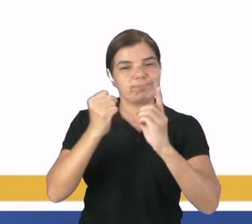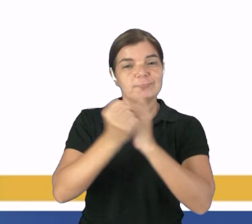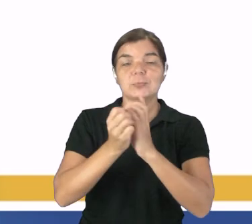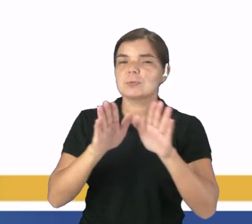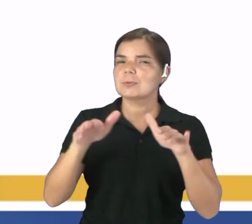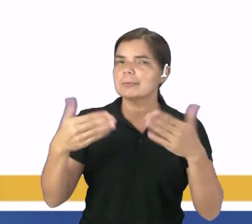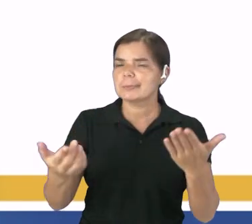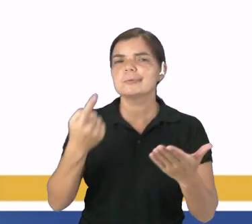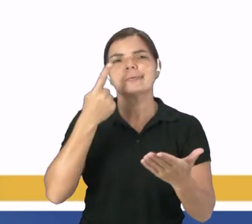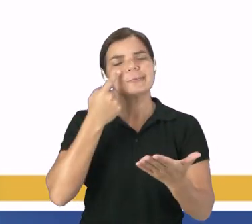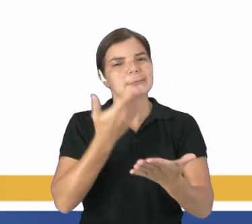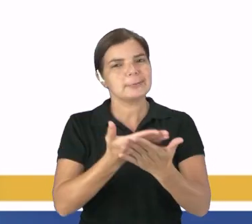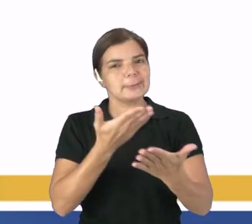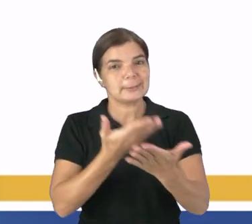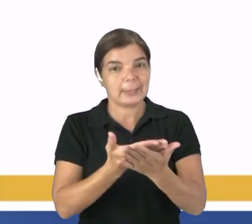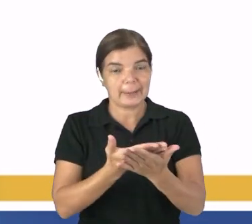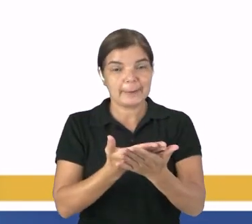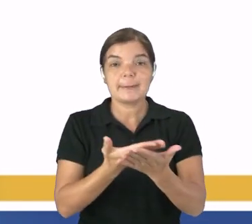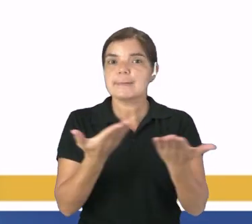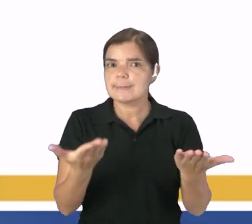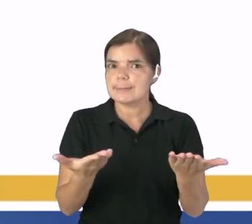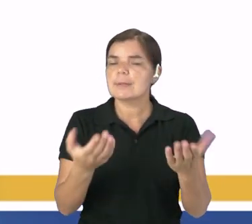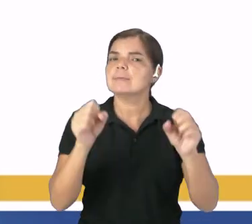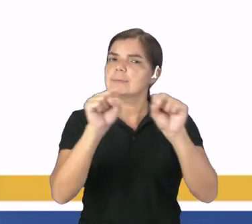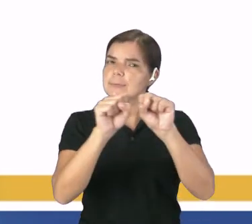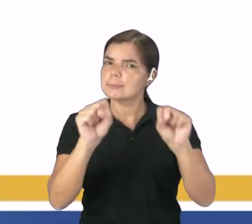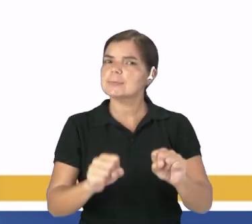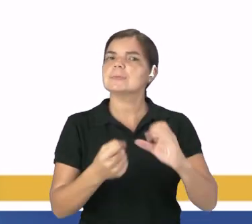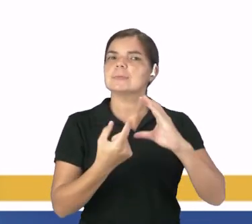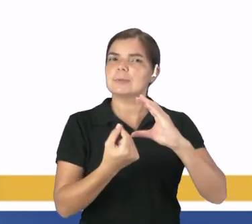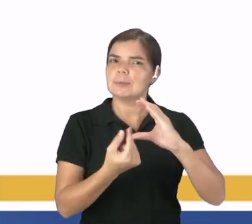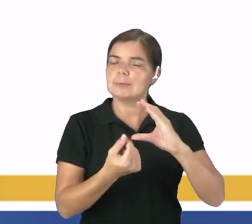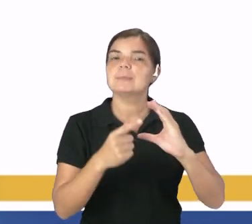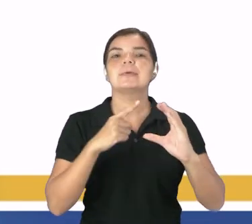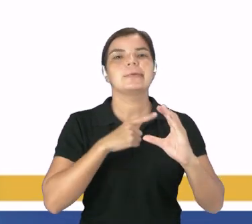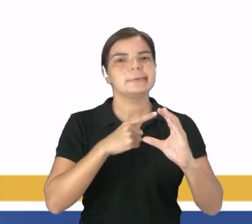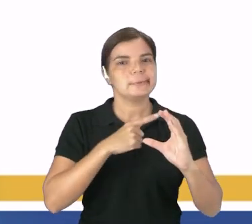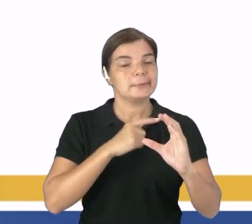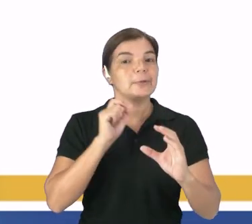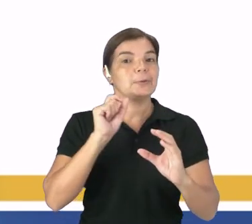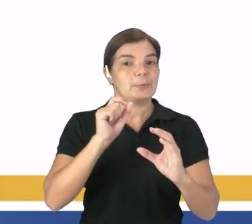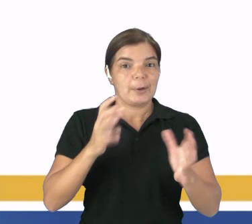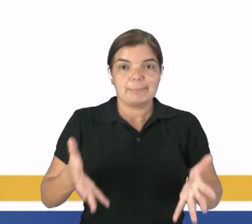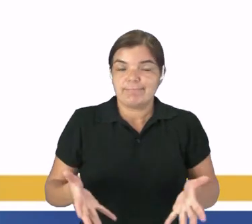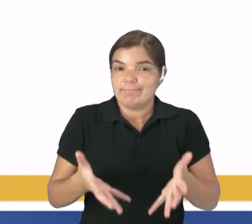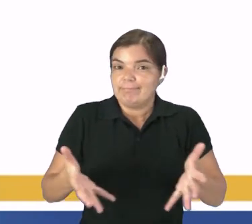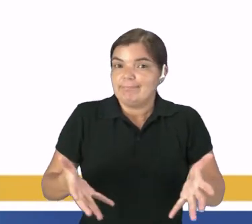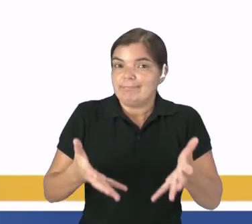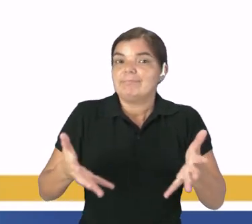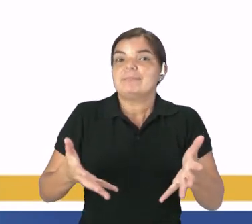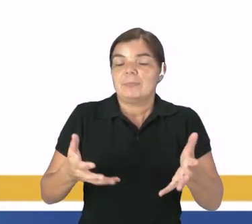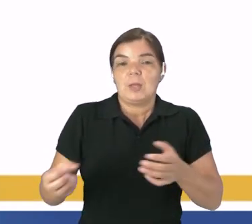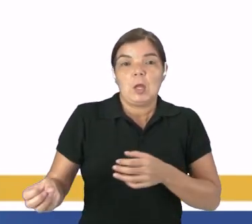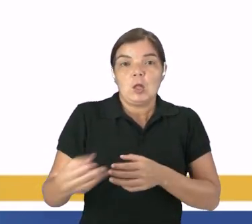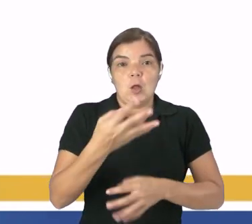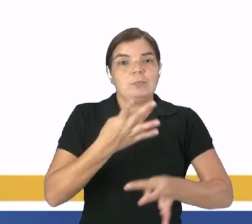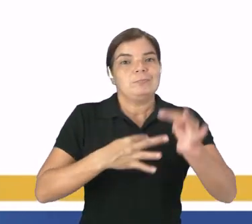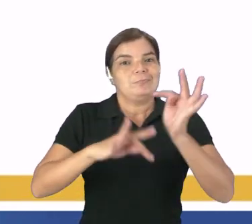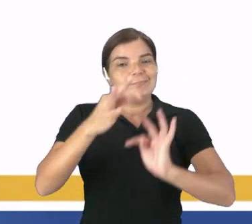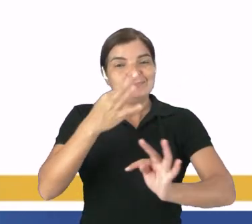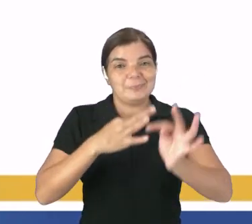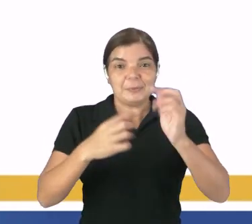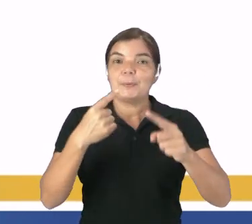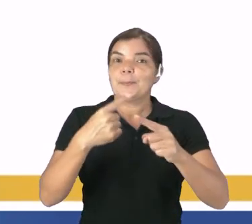de cunho social. Como a gente viu ao longo da aula, nesse sistema capitalista vai se haver um incentivo às